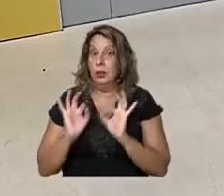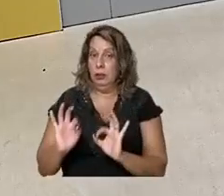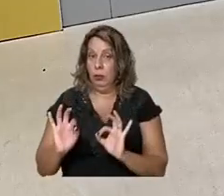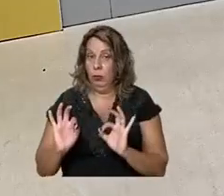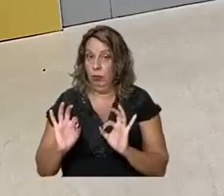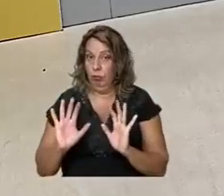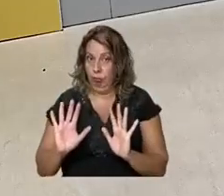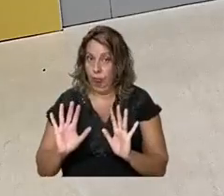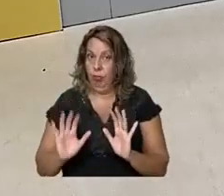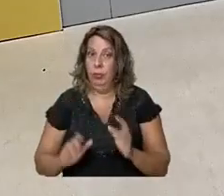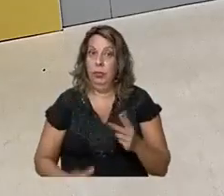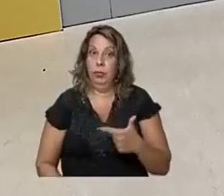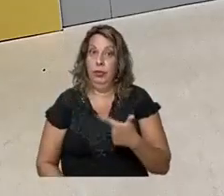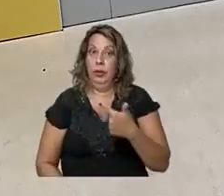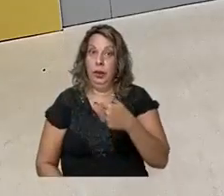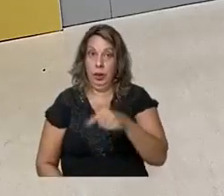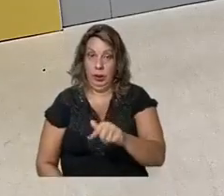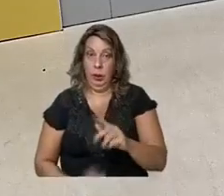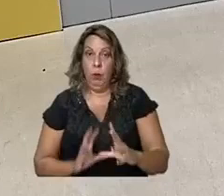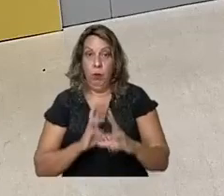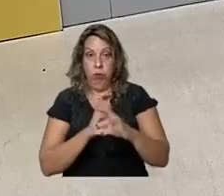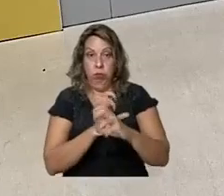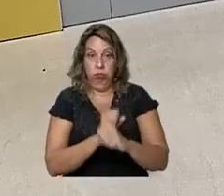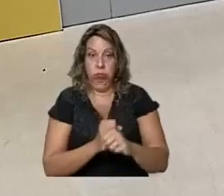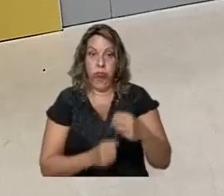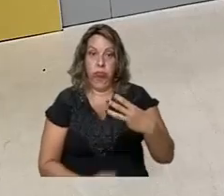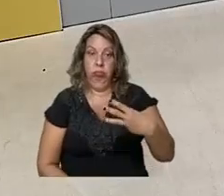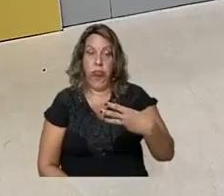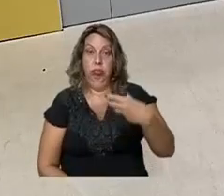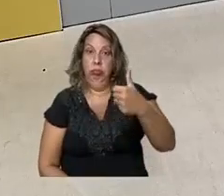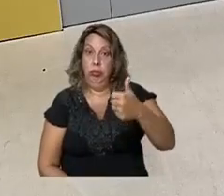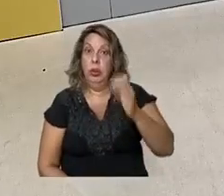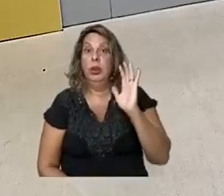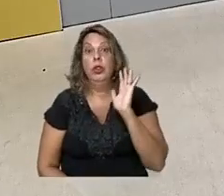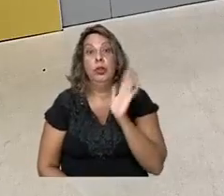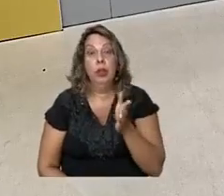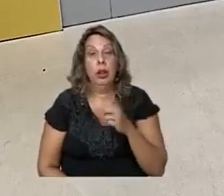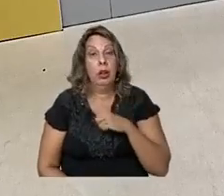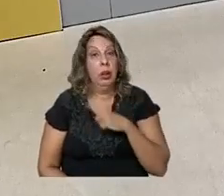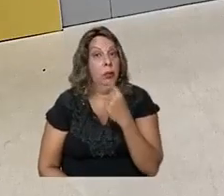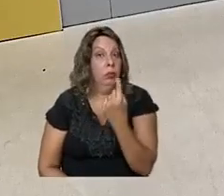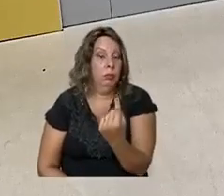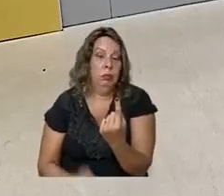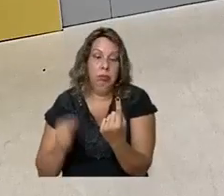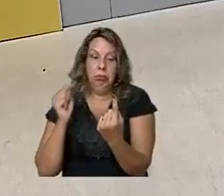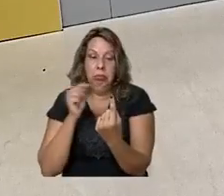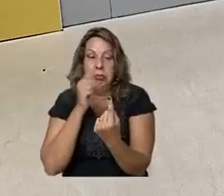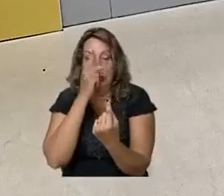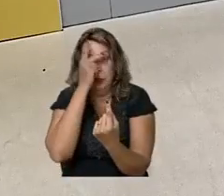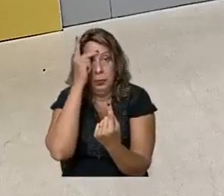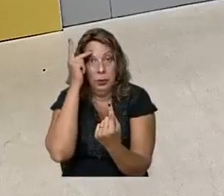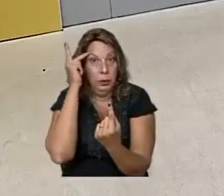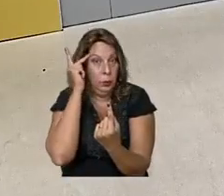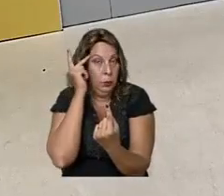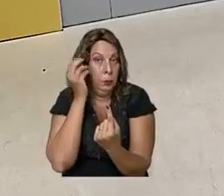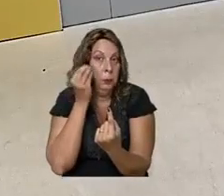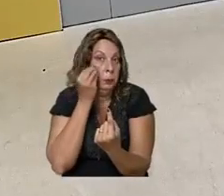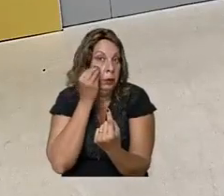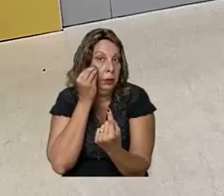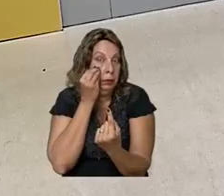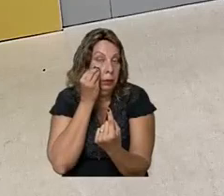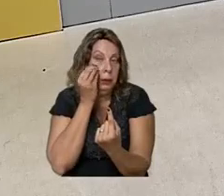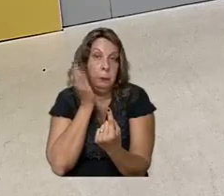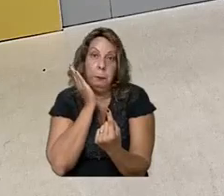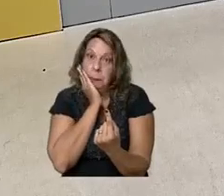bolinha chamada, num total de 31 bolas que já saíram. Já tem um título na expectativa para